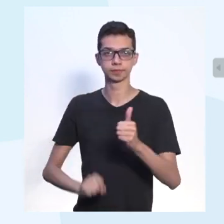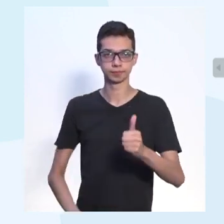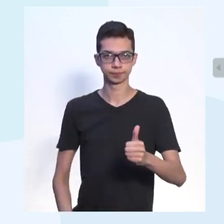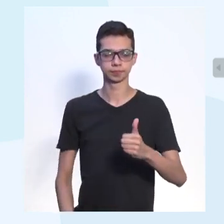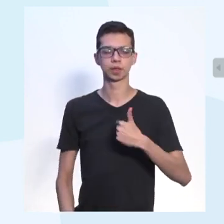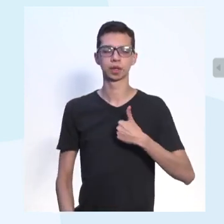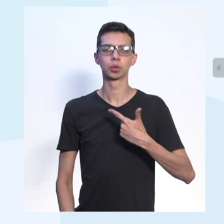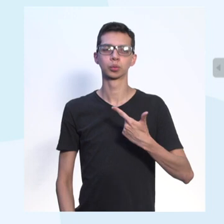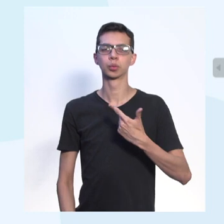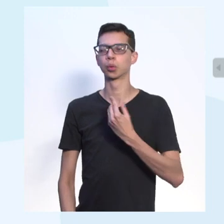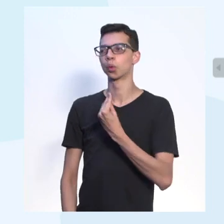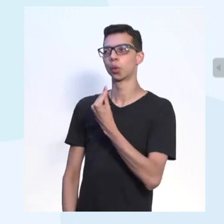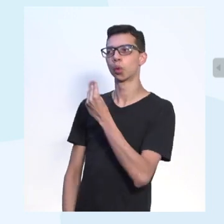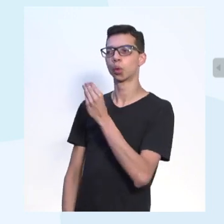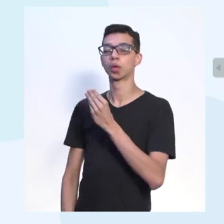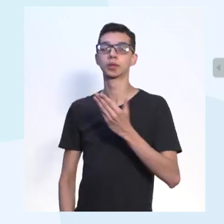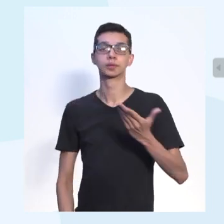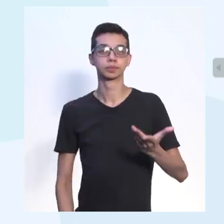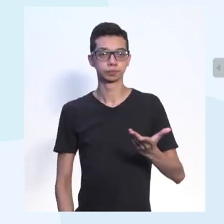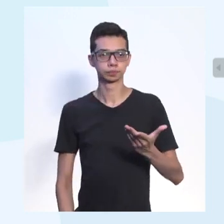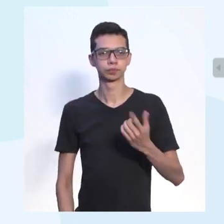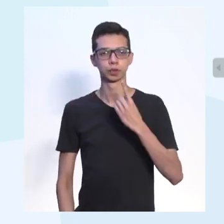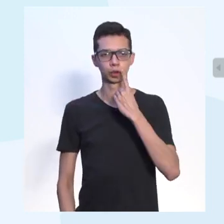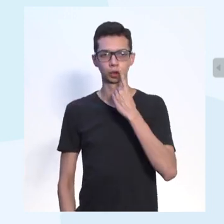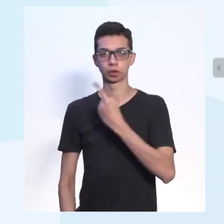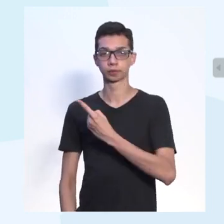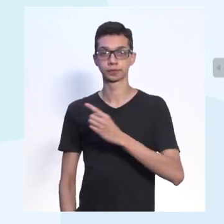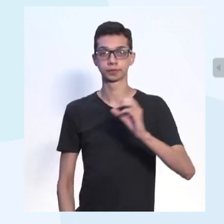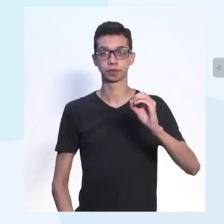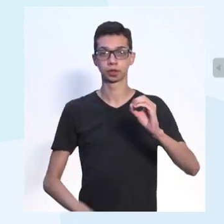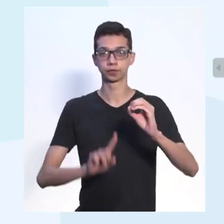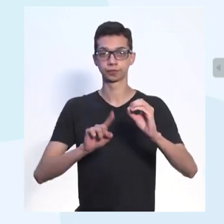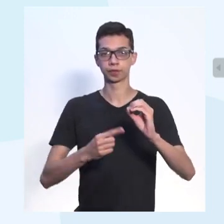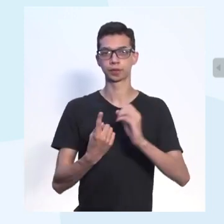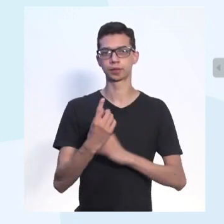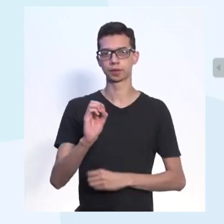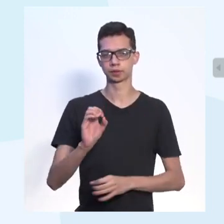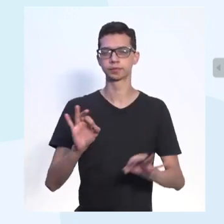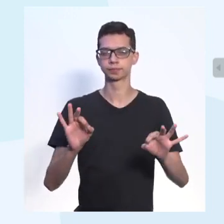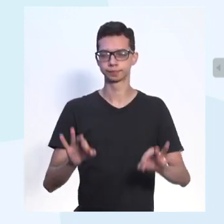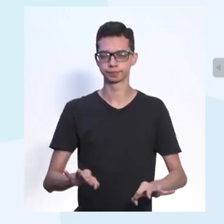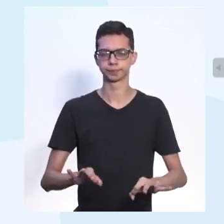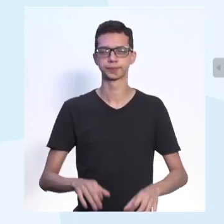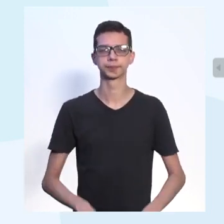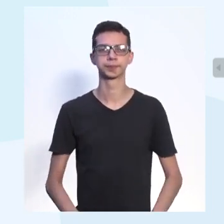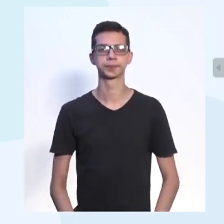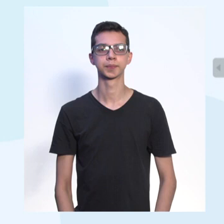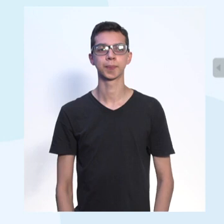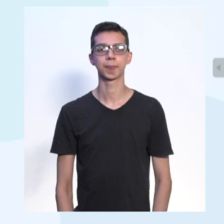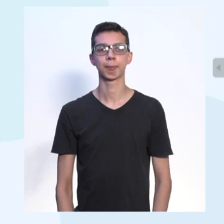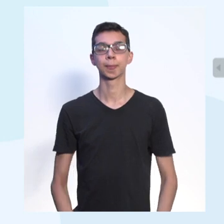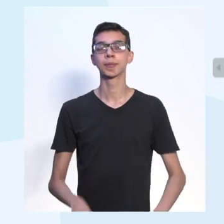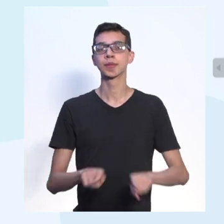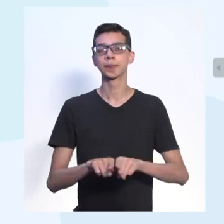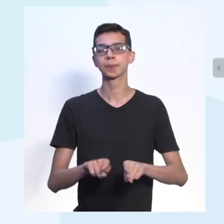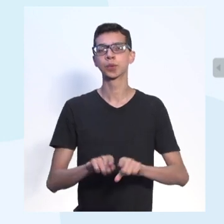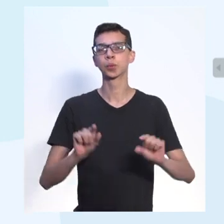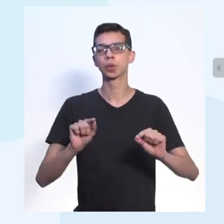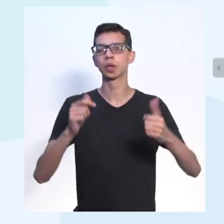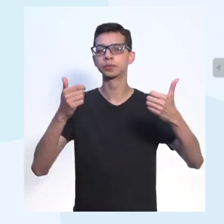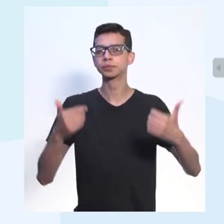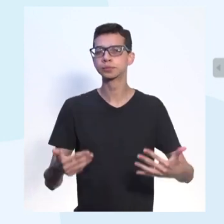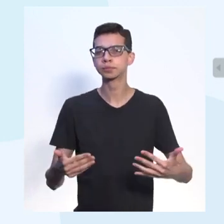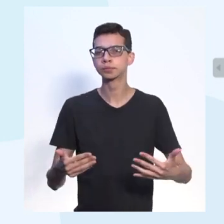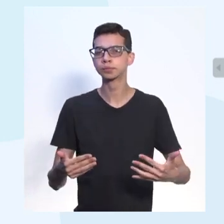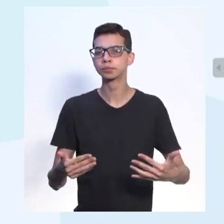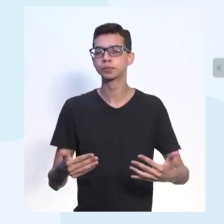posso escrever como 10 centésimos. Está aqui. Ops, já fiz até um outro risco ali. Outra coisa que ele trouxe para a gente,